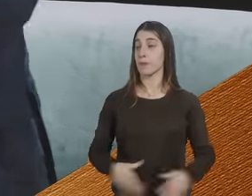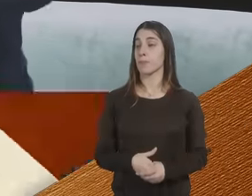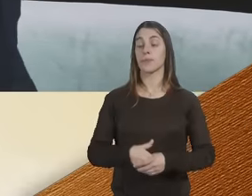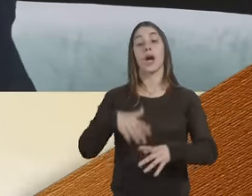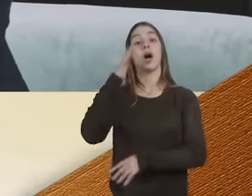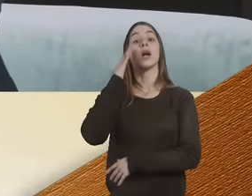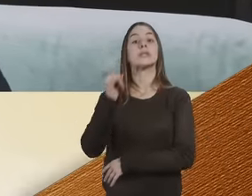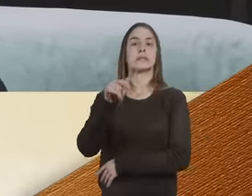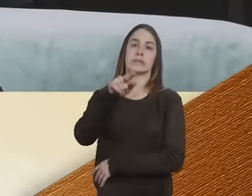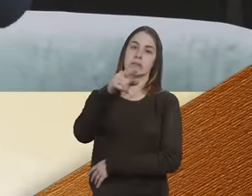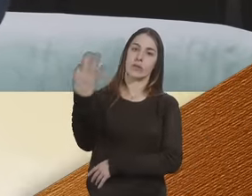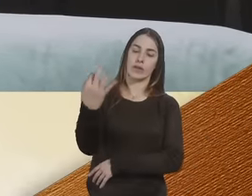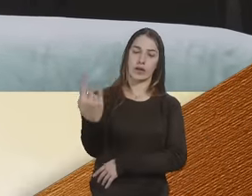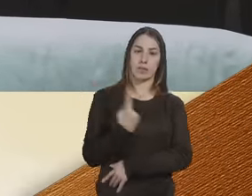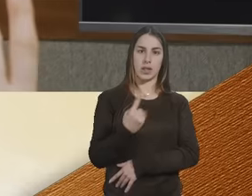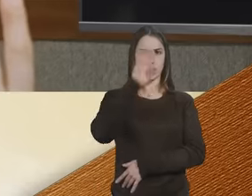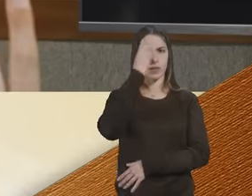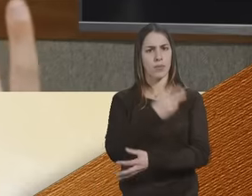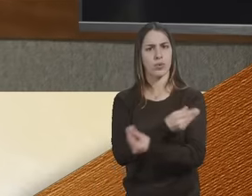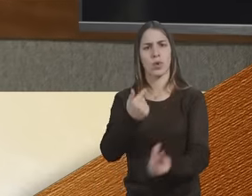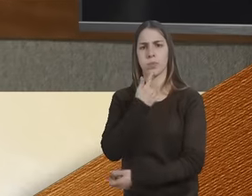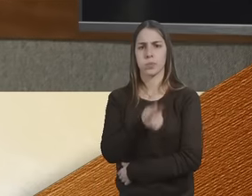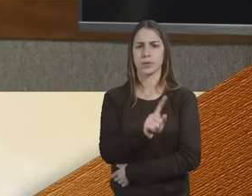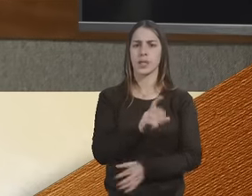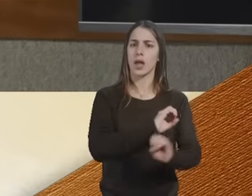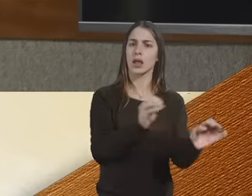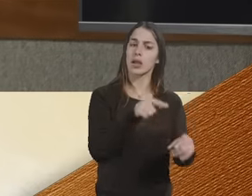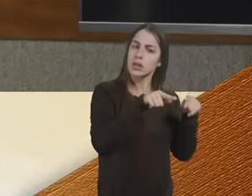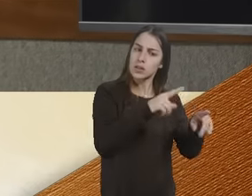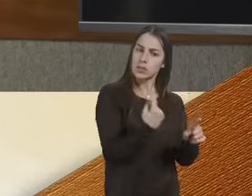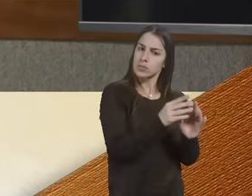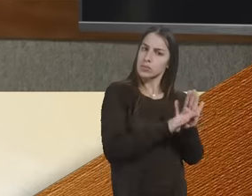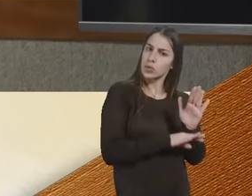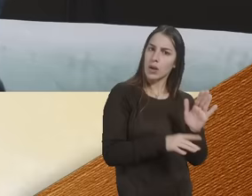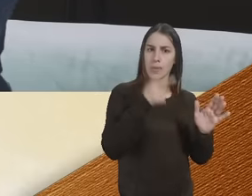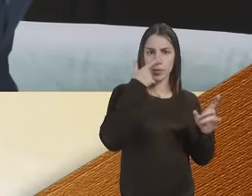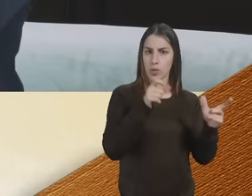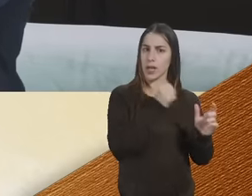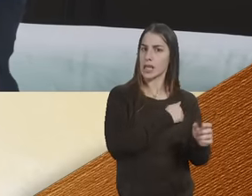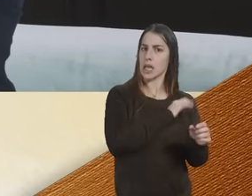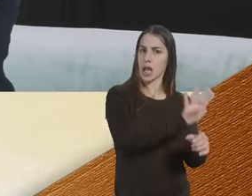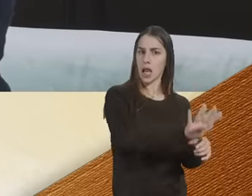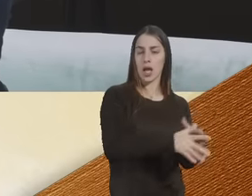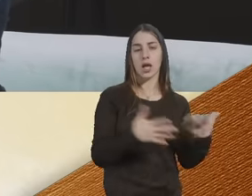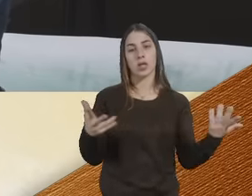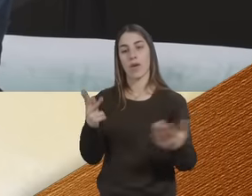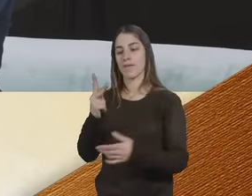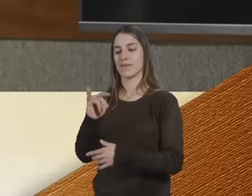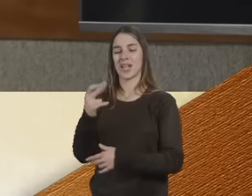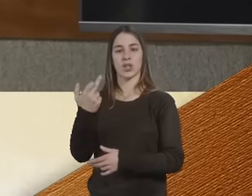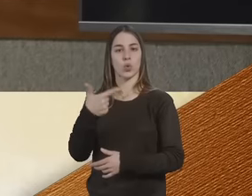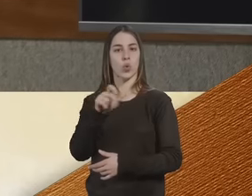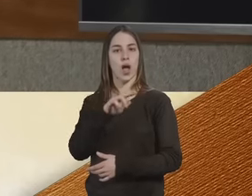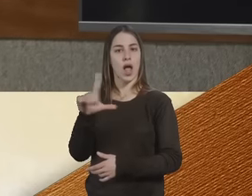E isto, pelos vistos, tem muito que saber. É que eu não percebi nada. Oh, Vitor, isto é um reality show onde os concorrentes estão em casa. Então, mas então é um virtuality show, certo?